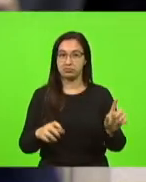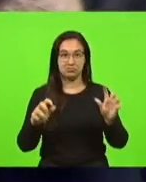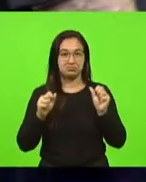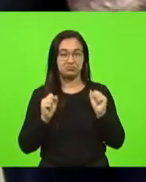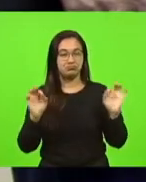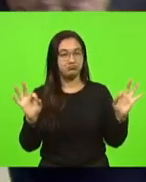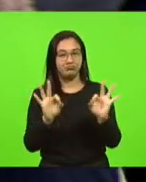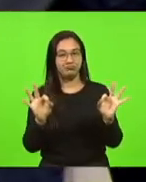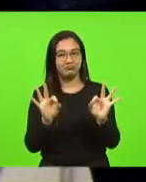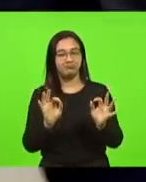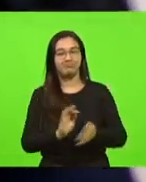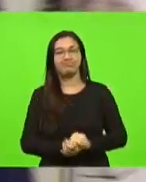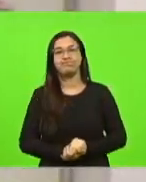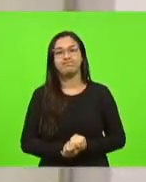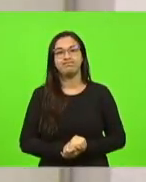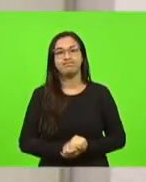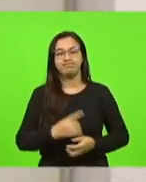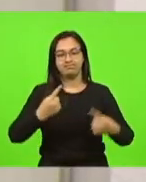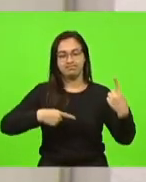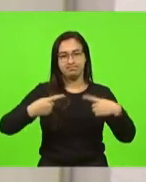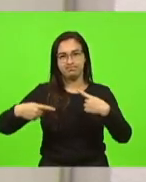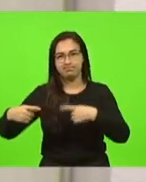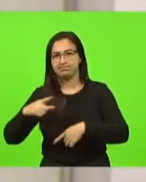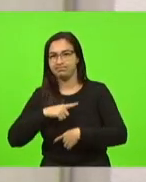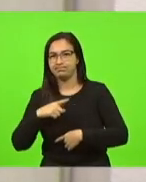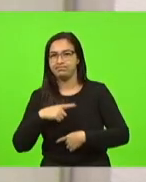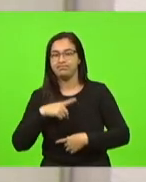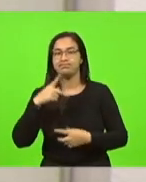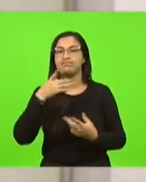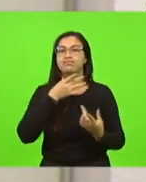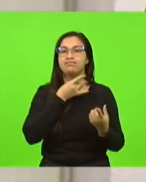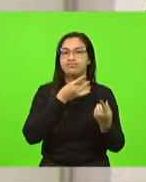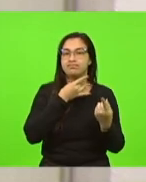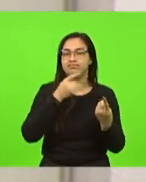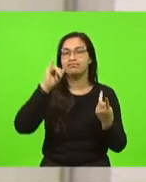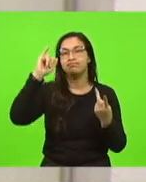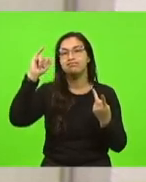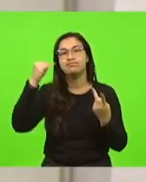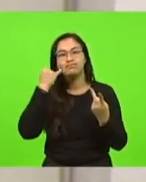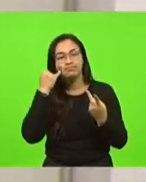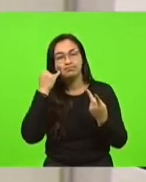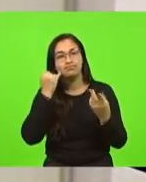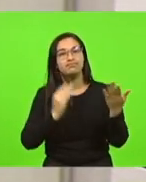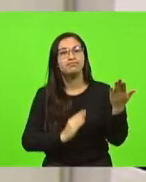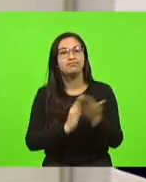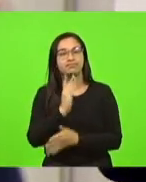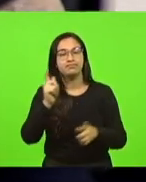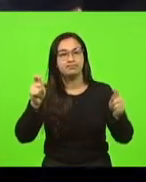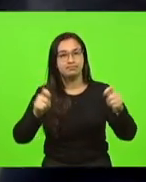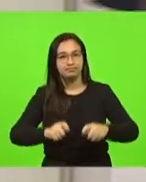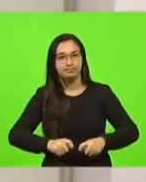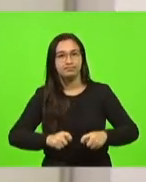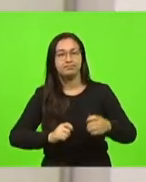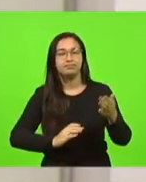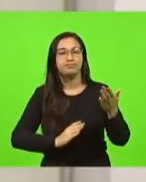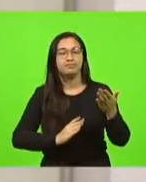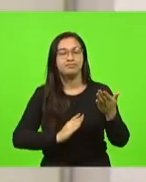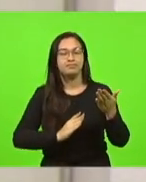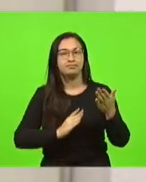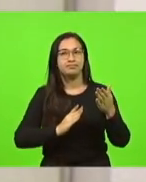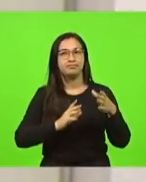abstenção. Após ser discutido pelos senhores deputados Valdir Cobalcini e Gessé Lopes, foi aprovado em primeiro turno, pelo processo